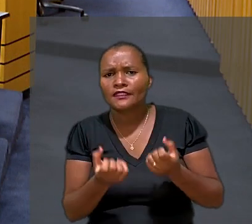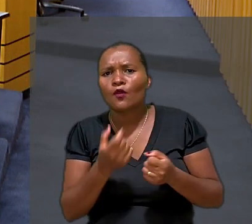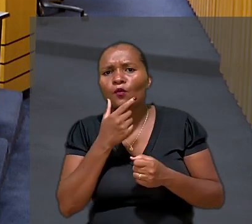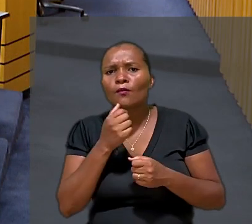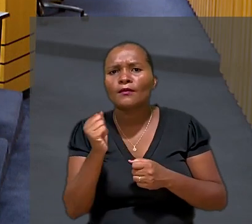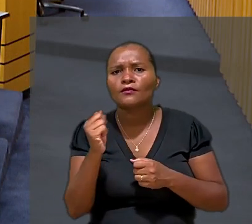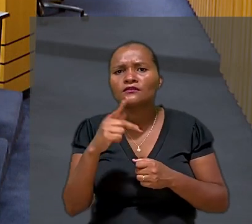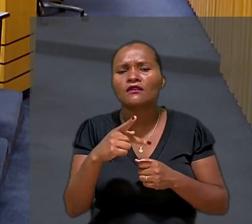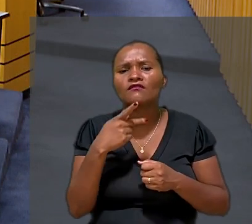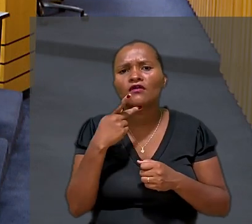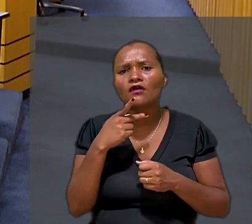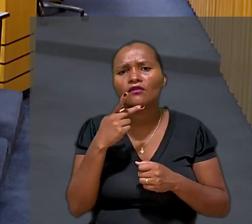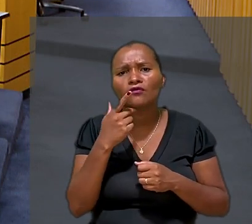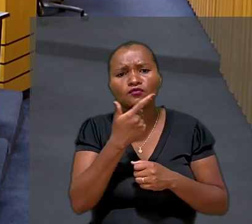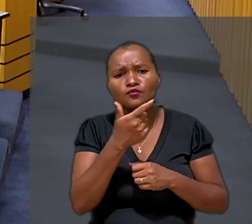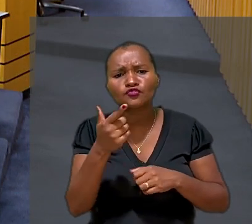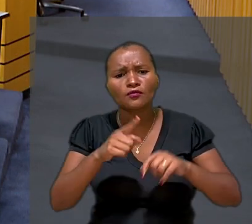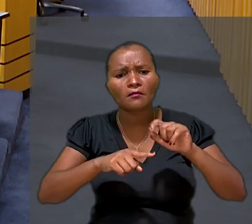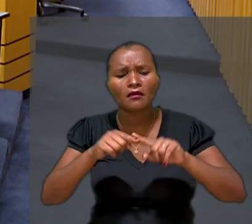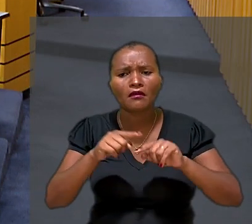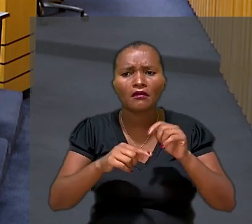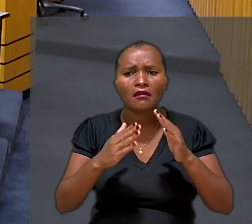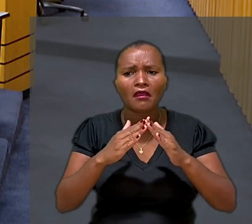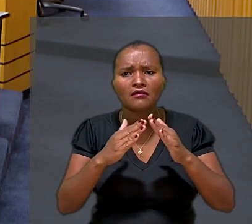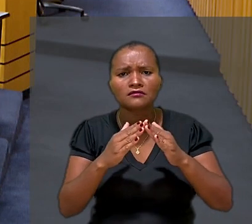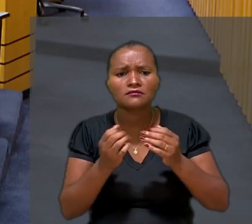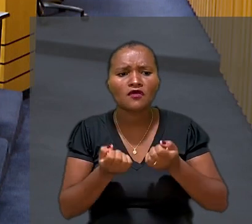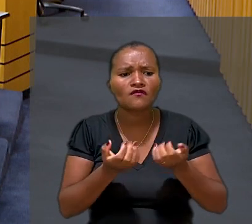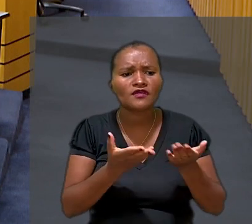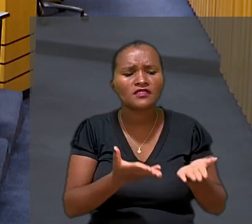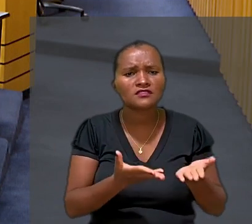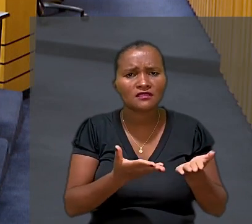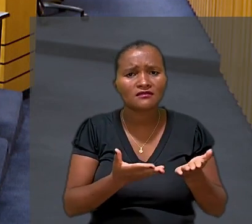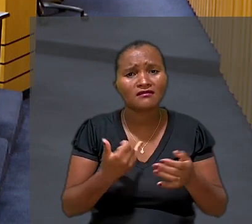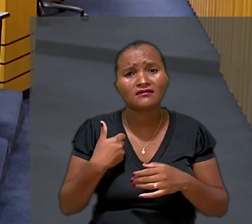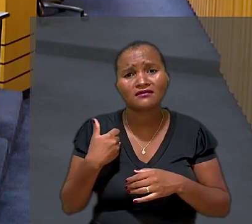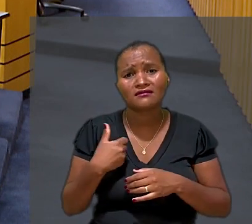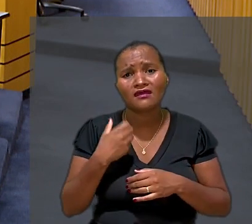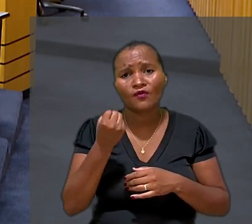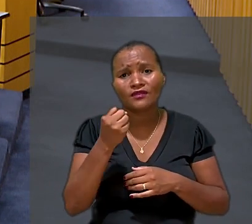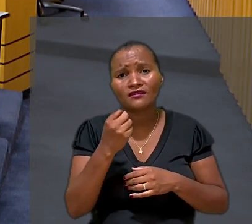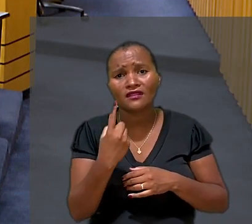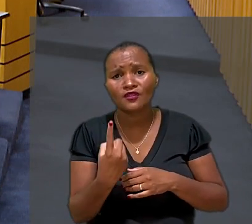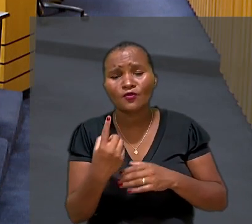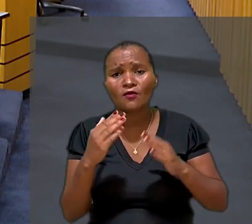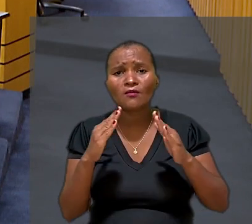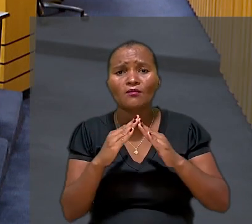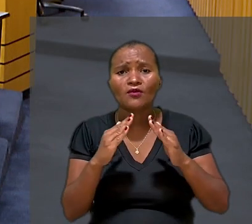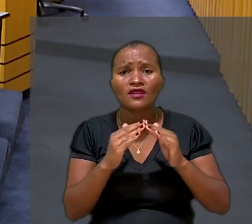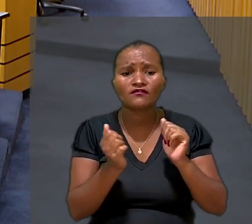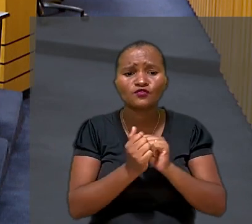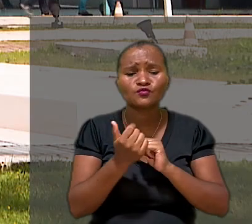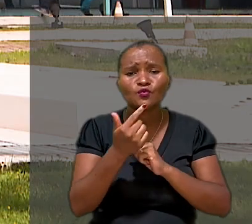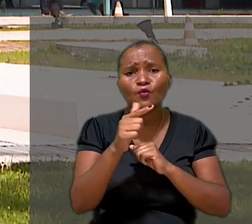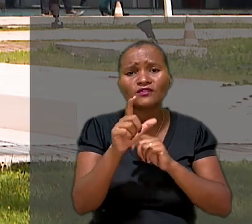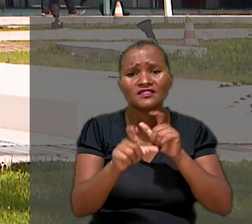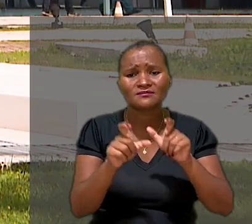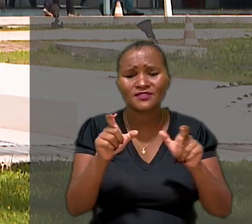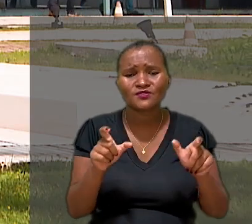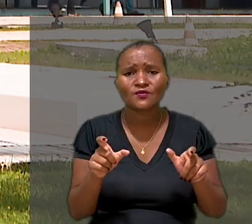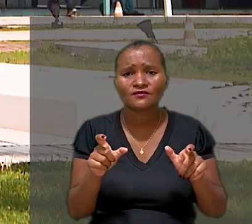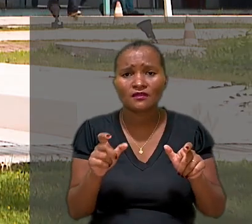o aposentado informou que não tinha bens para oferecer a penhora e que, aos 81 anos, morava de favor.